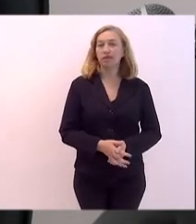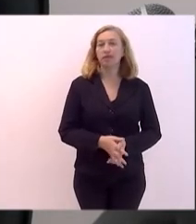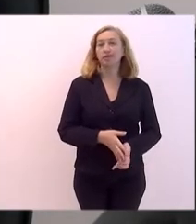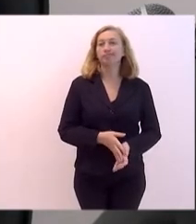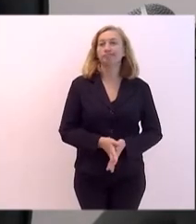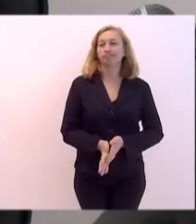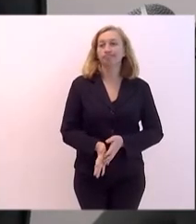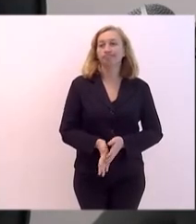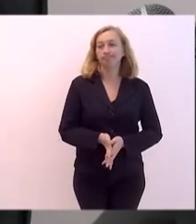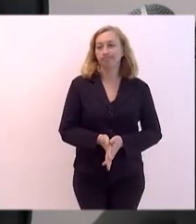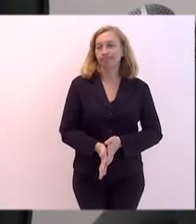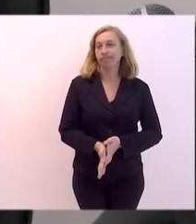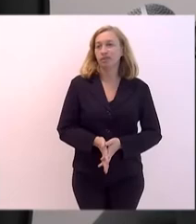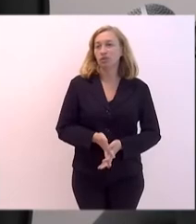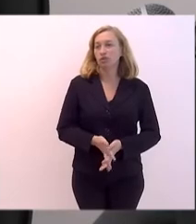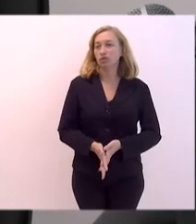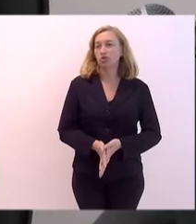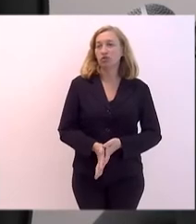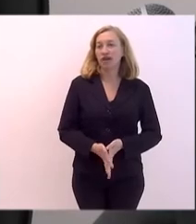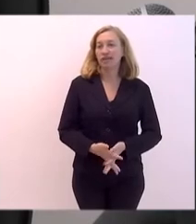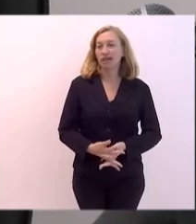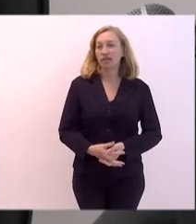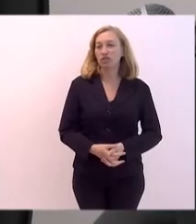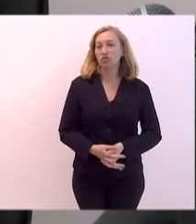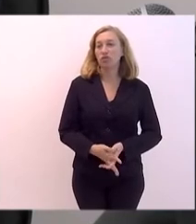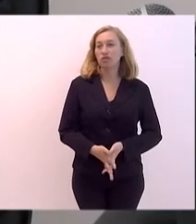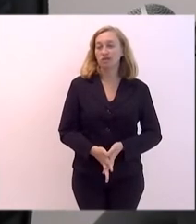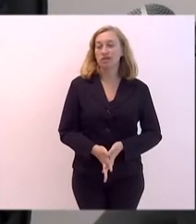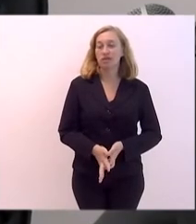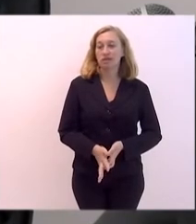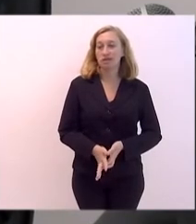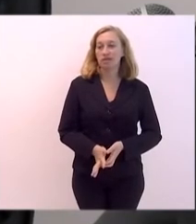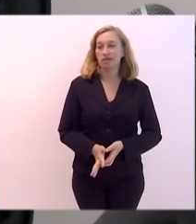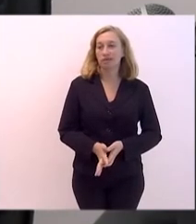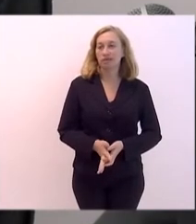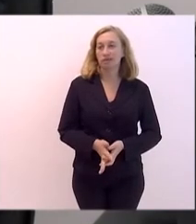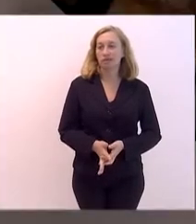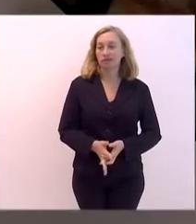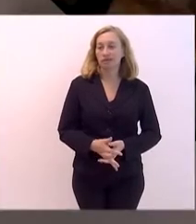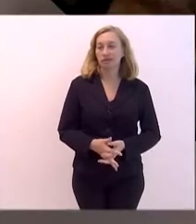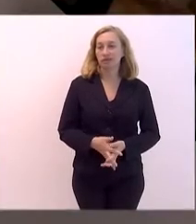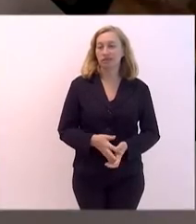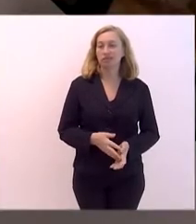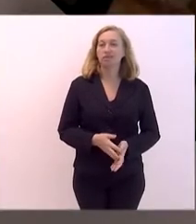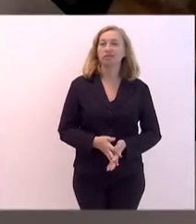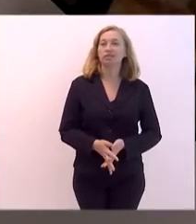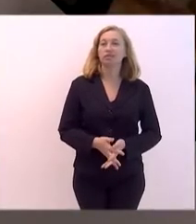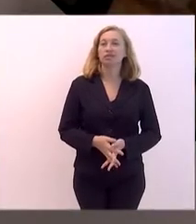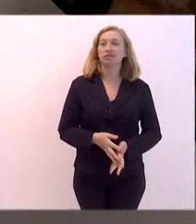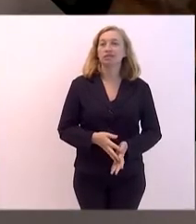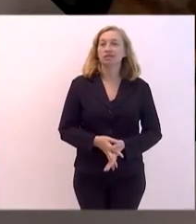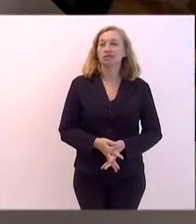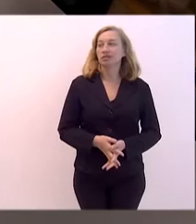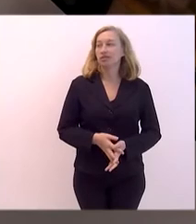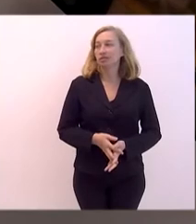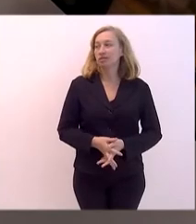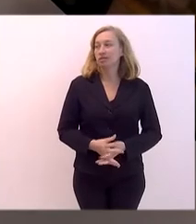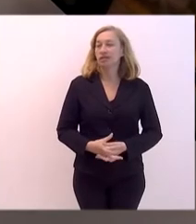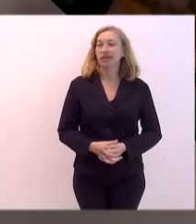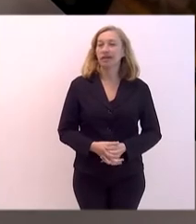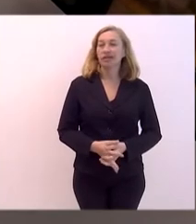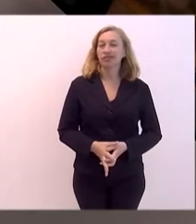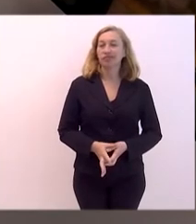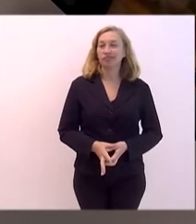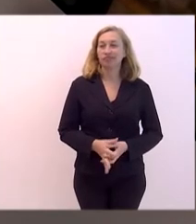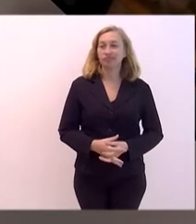Uhum. Eu nunca vi esse movimento cá entre nós, né? Até pode ter, mas eu nunca vi, né? Fobia a